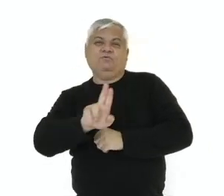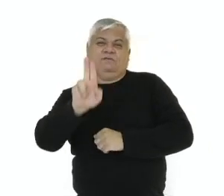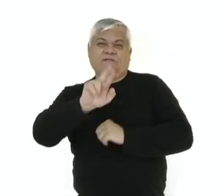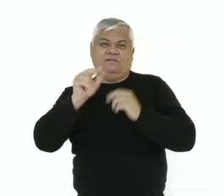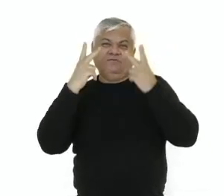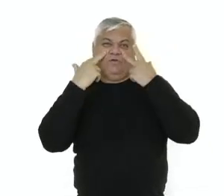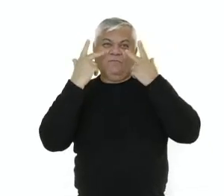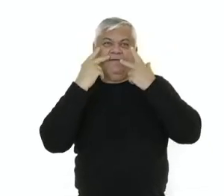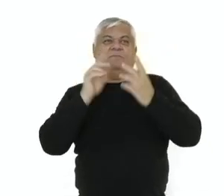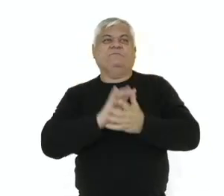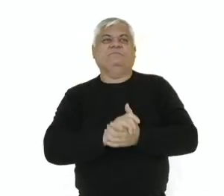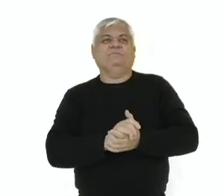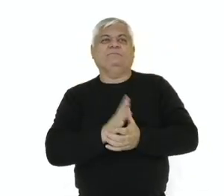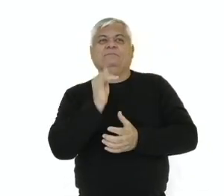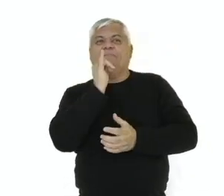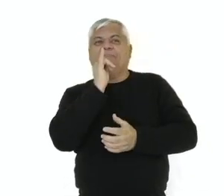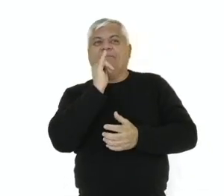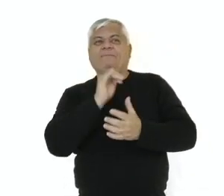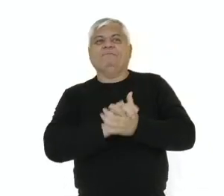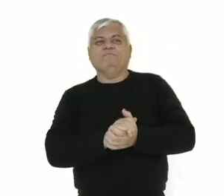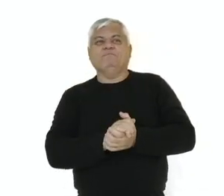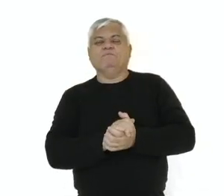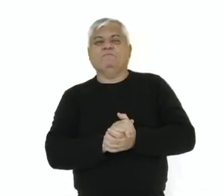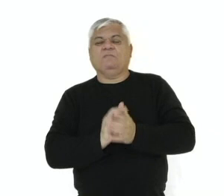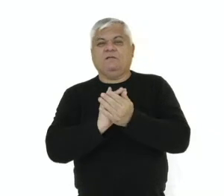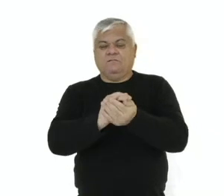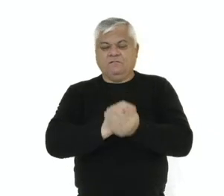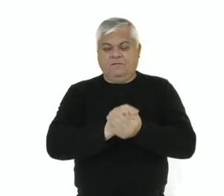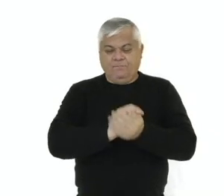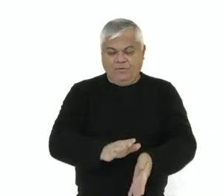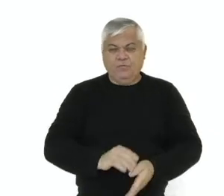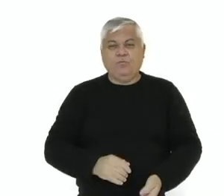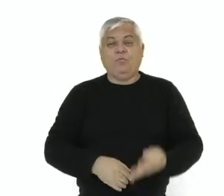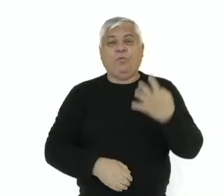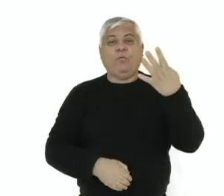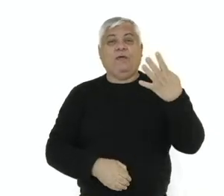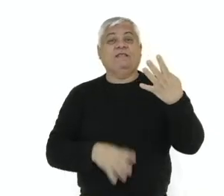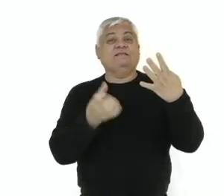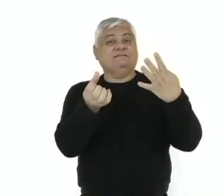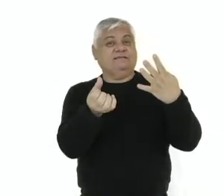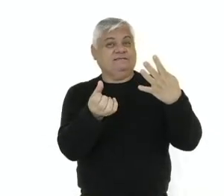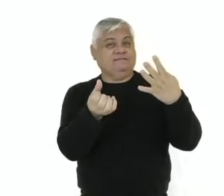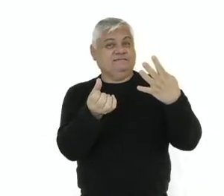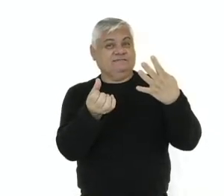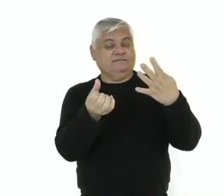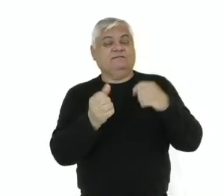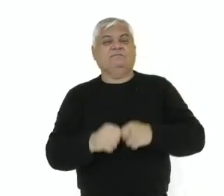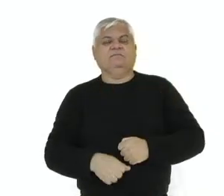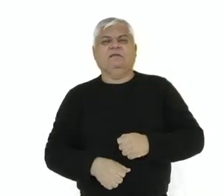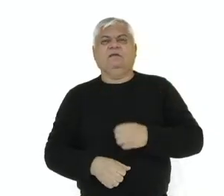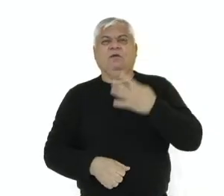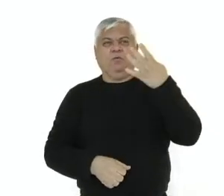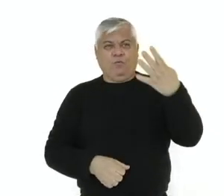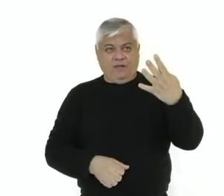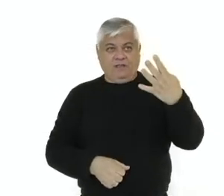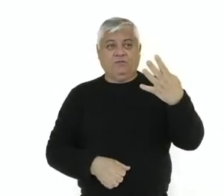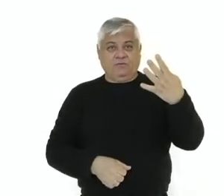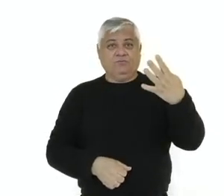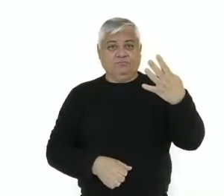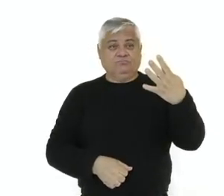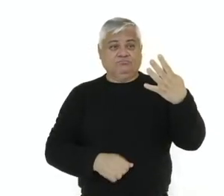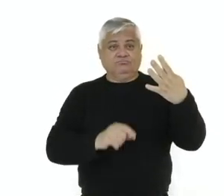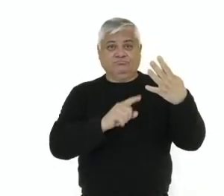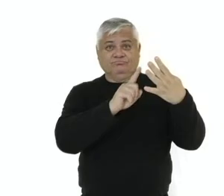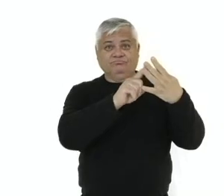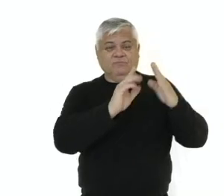formado. Por exemplo, os dados a seguir indicam o número 45. Aliás, 46. Por quê? O 4 está na parte